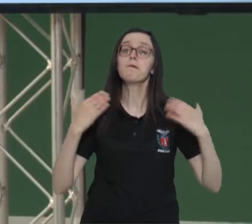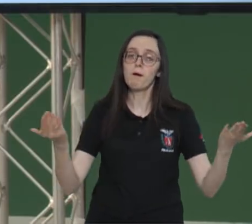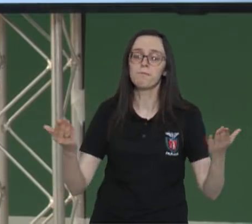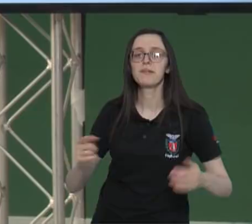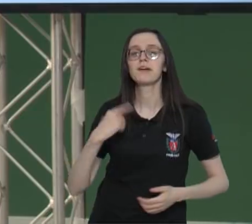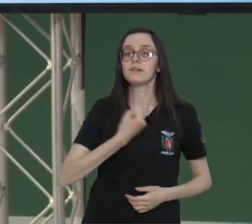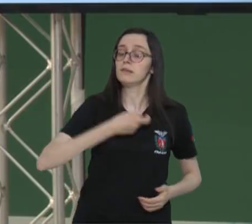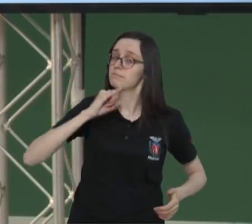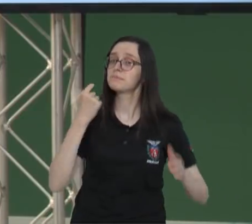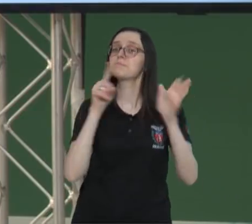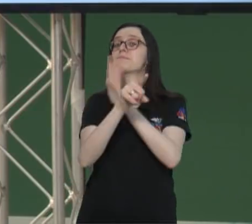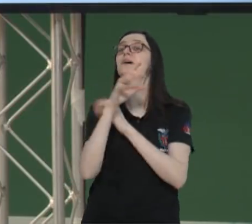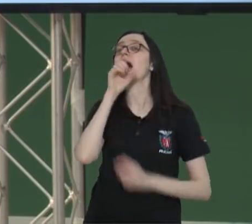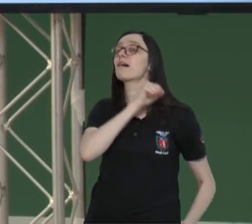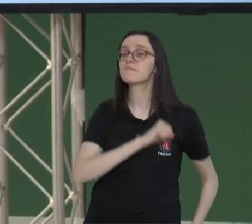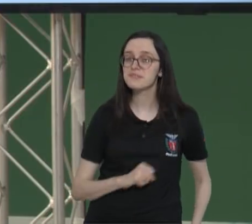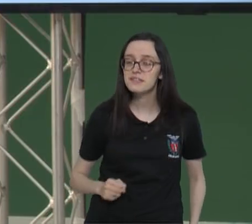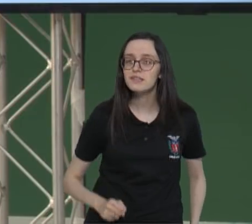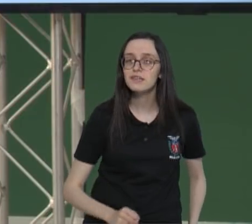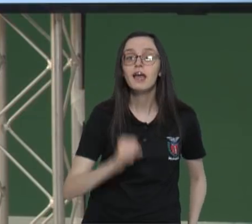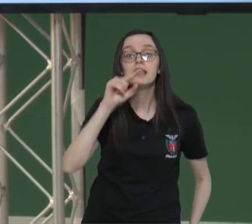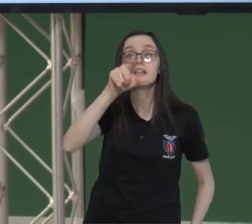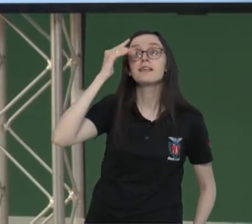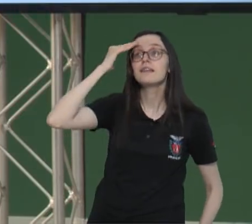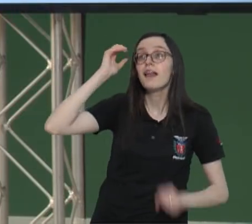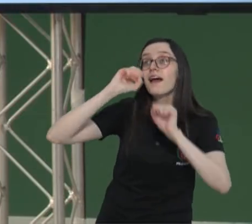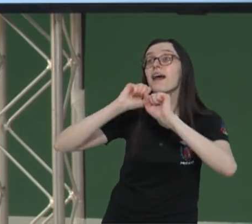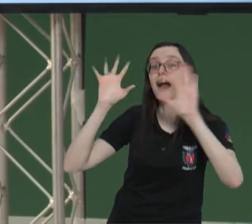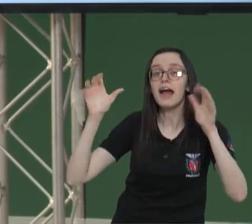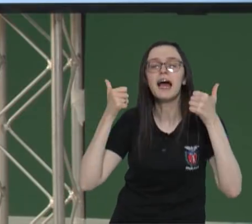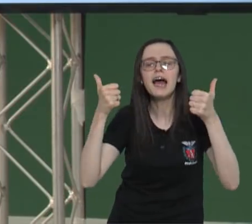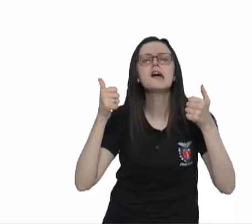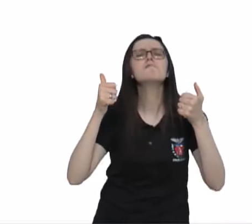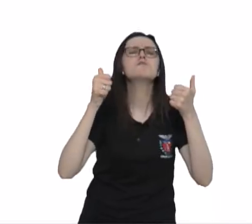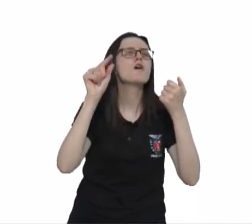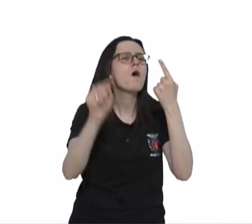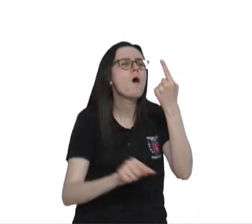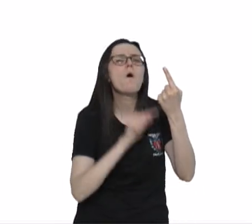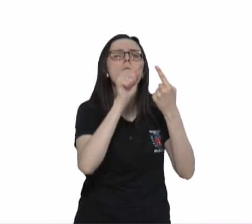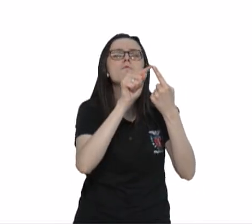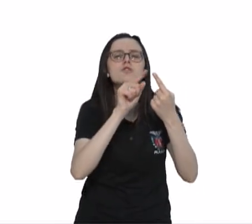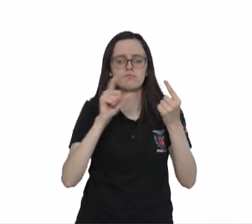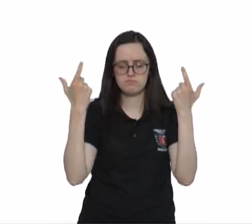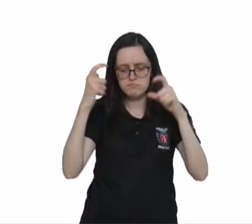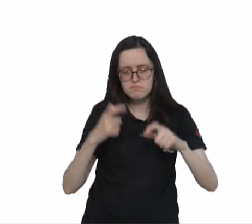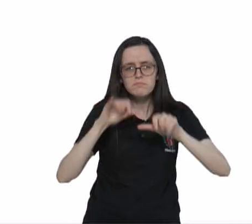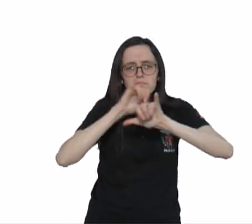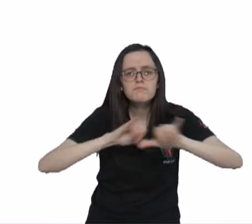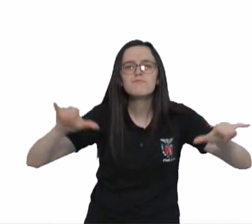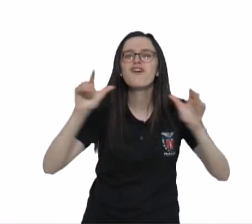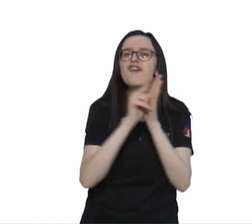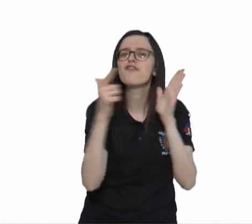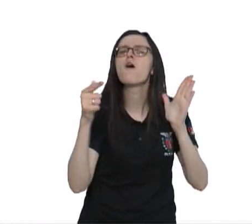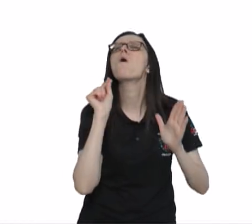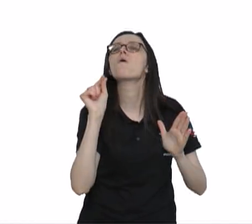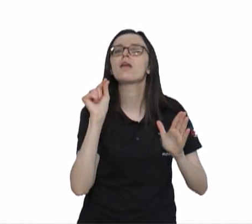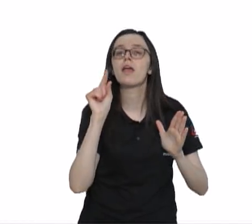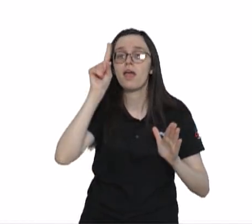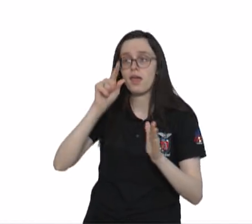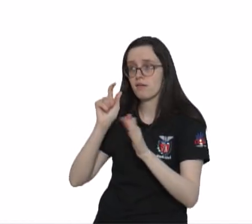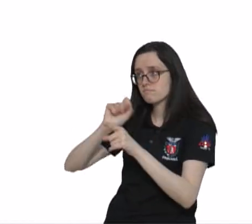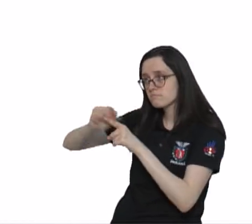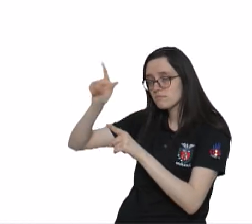vamos fazer uma pergunta rápida. Se você entendeu, o objetivo deste classificado é alugar um